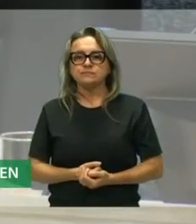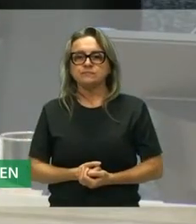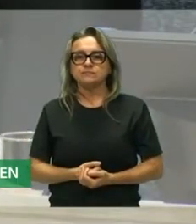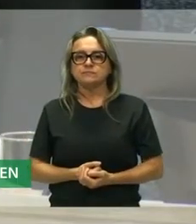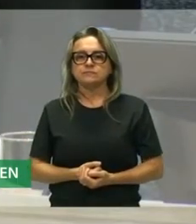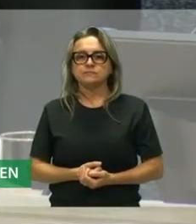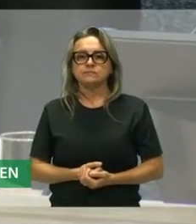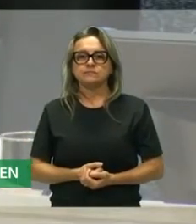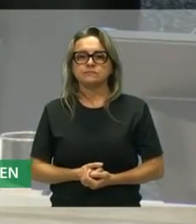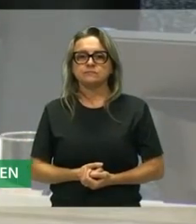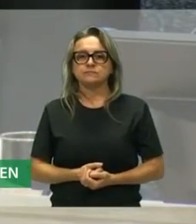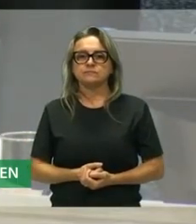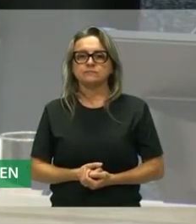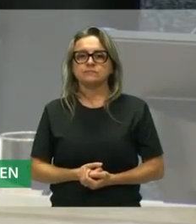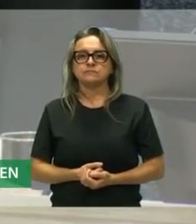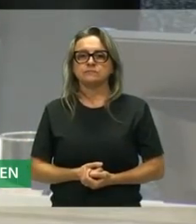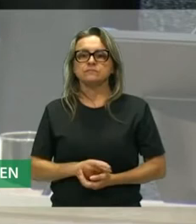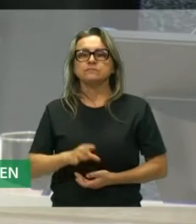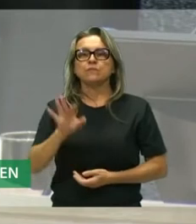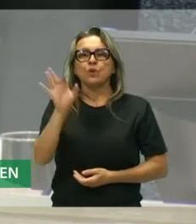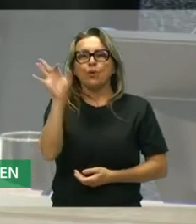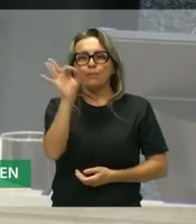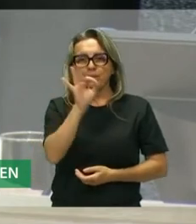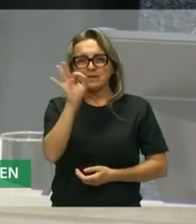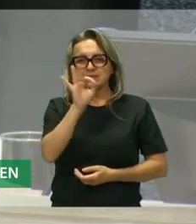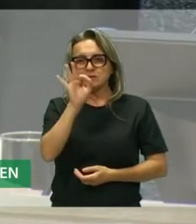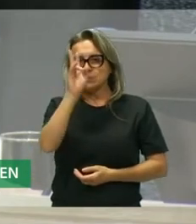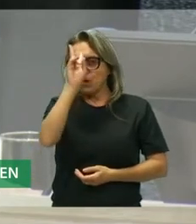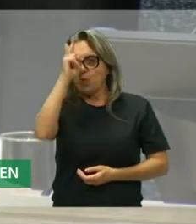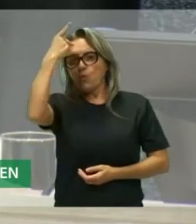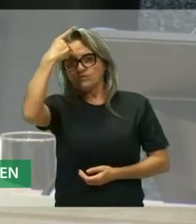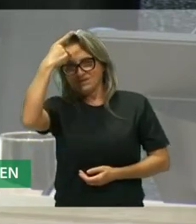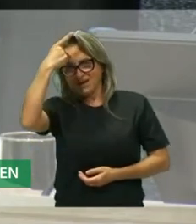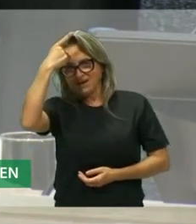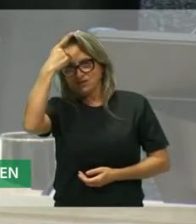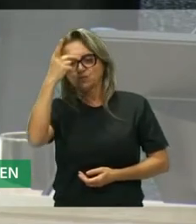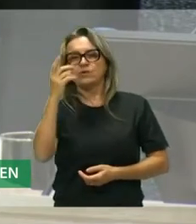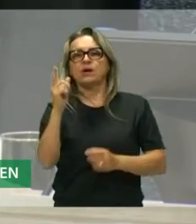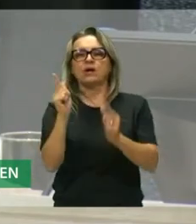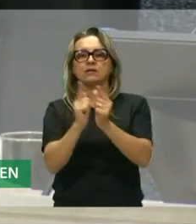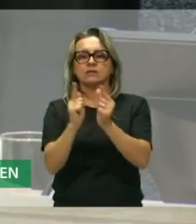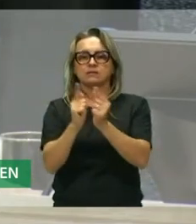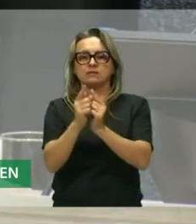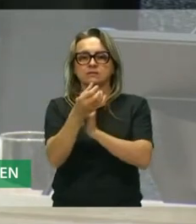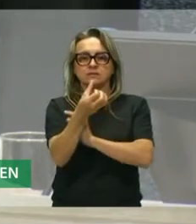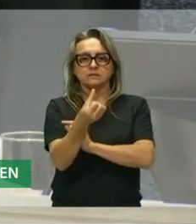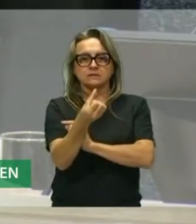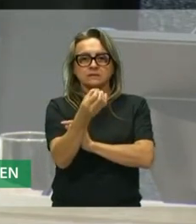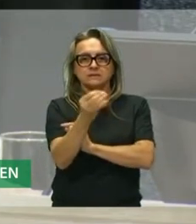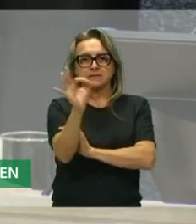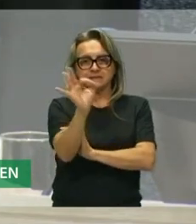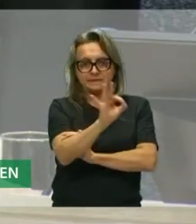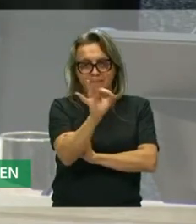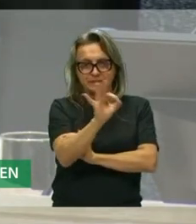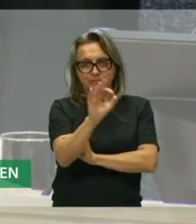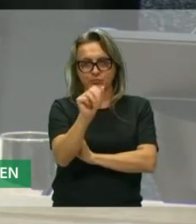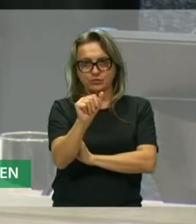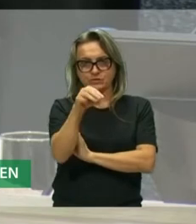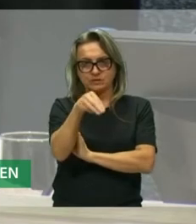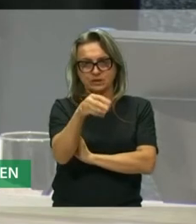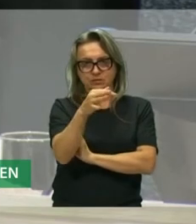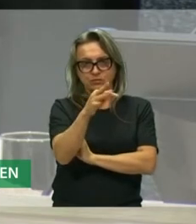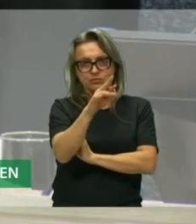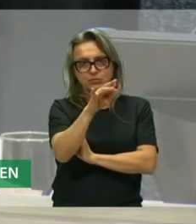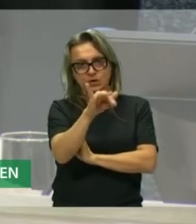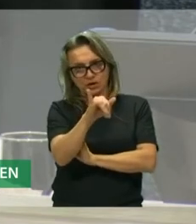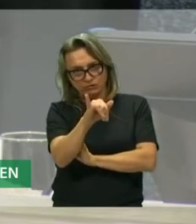está invertido. Nós atendemos cerca de 40% da ANFRE, 38%, 30%, 40%, e o